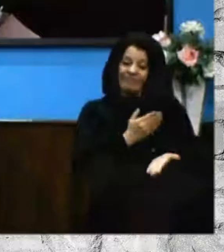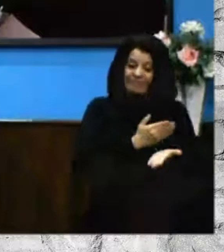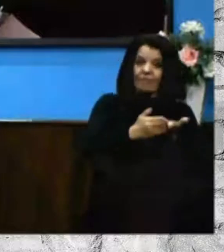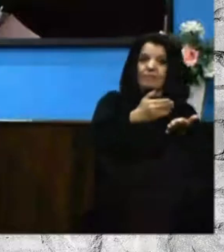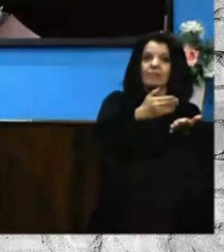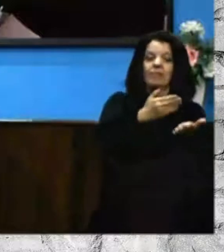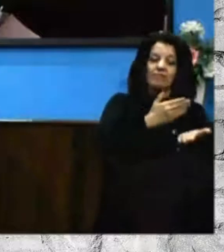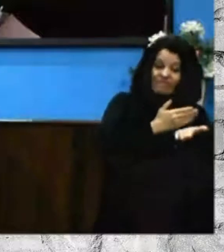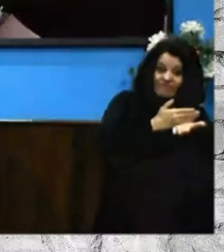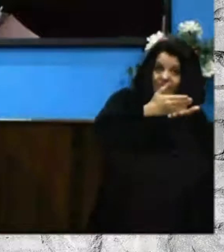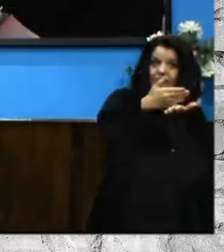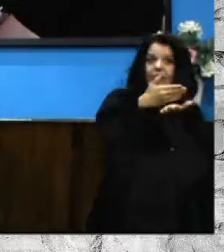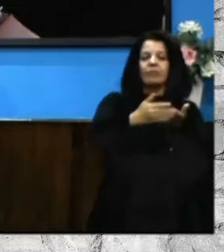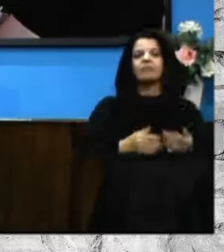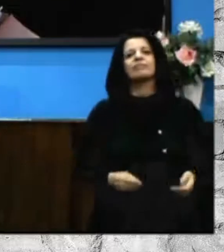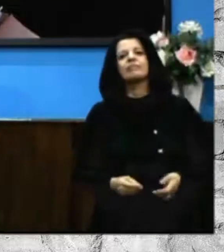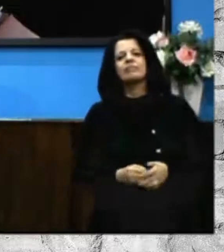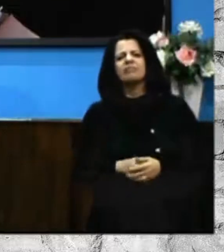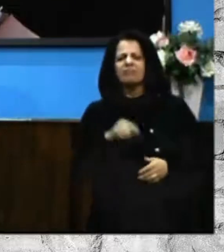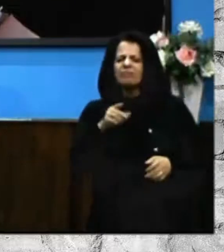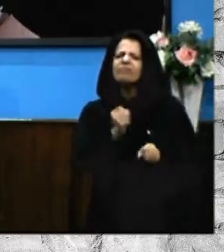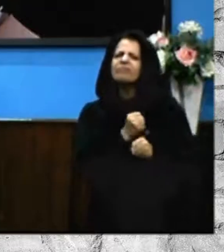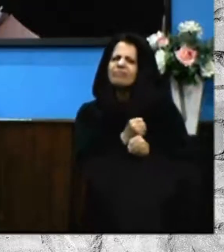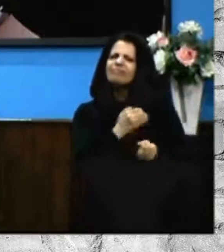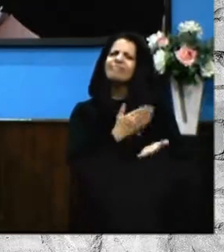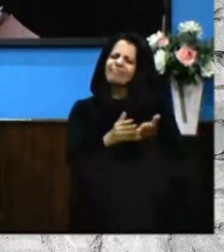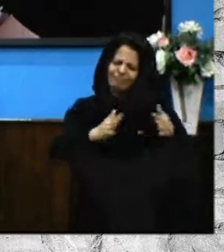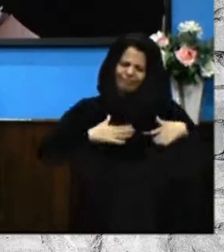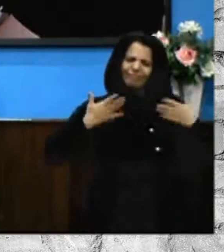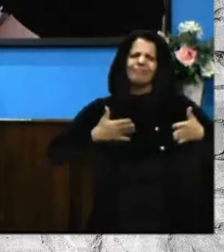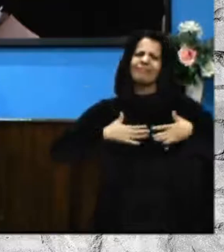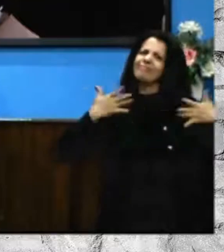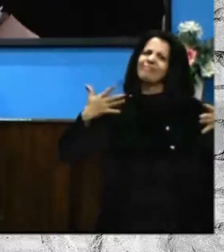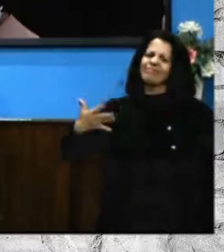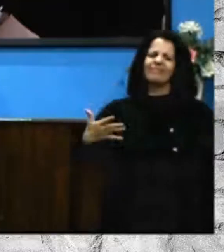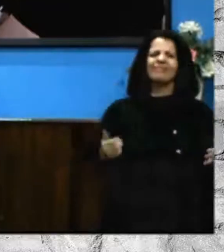dela. Este ano nós começamos o ano entusiasmados.